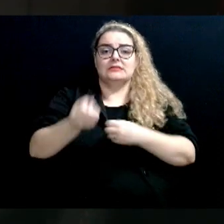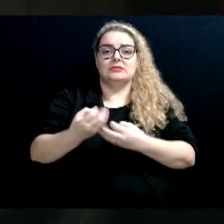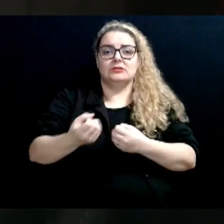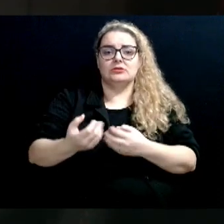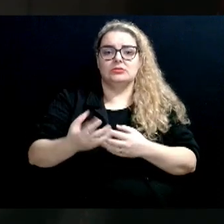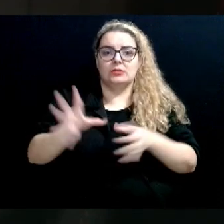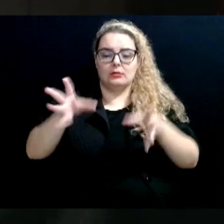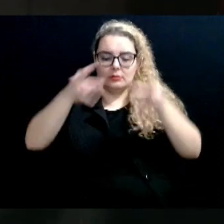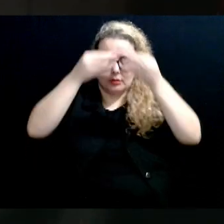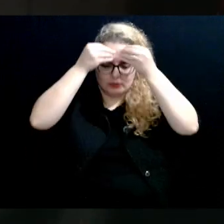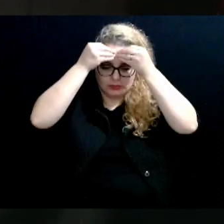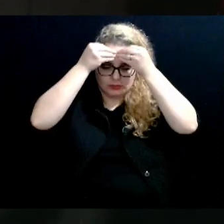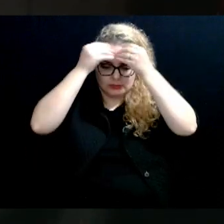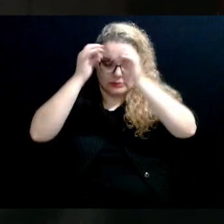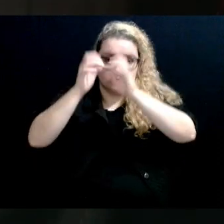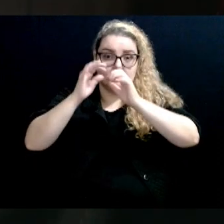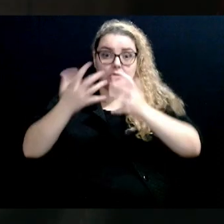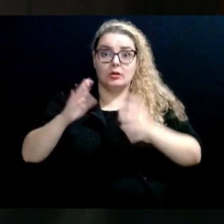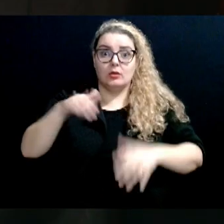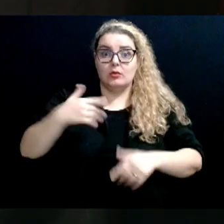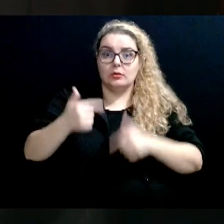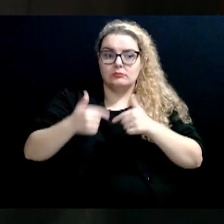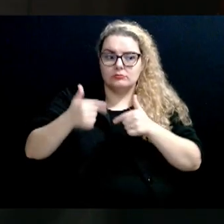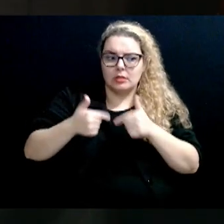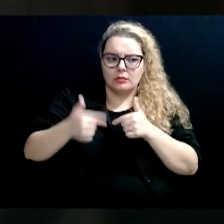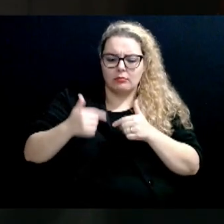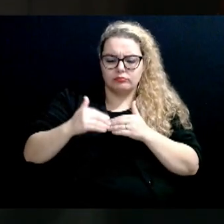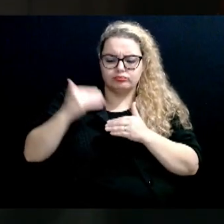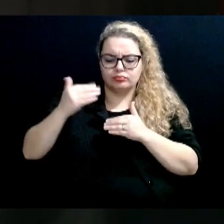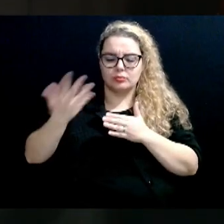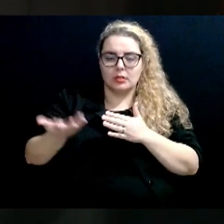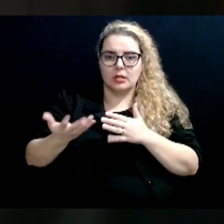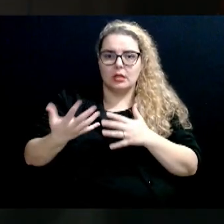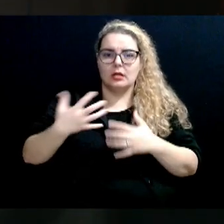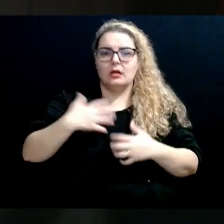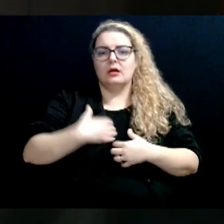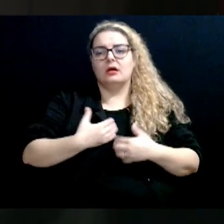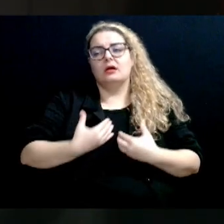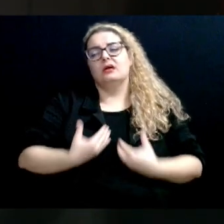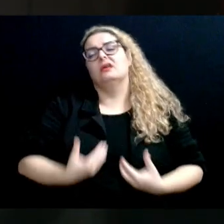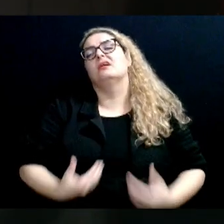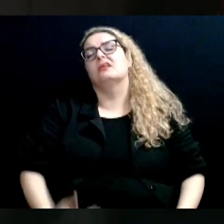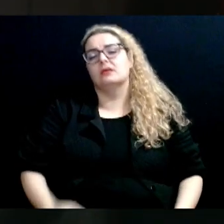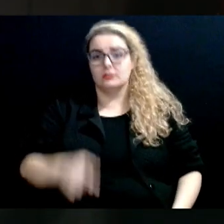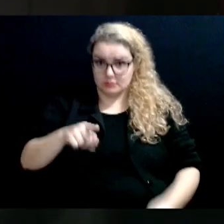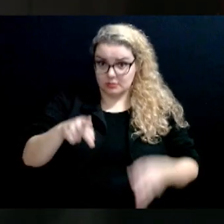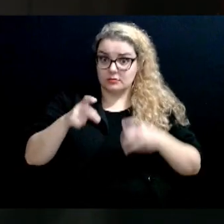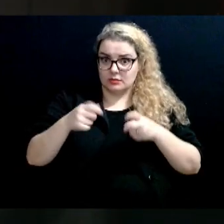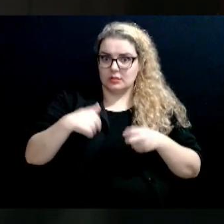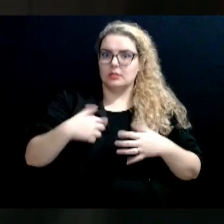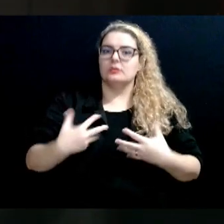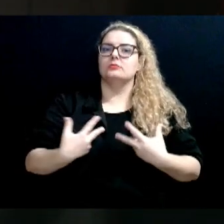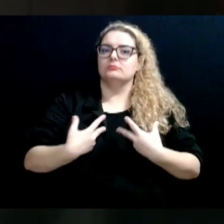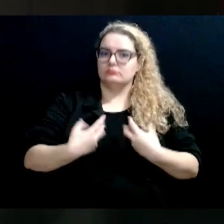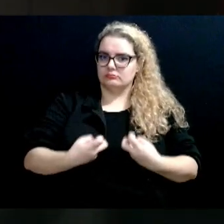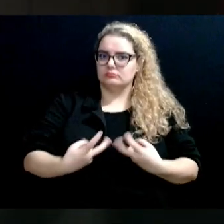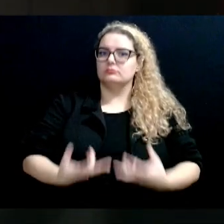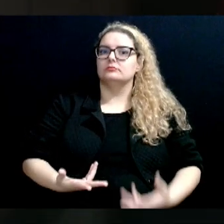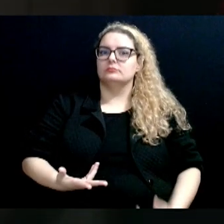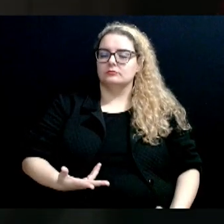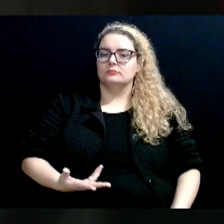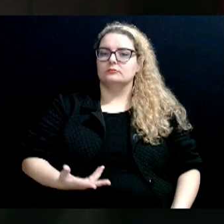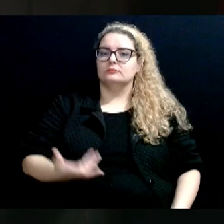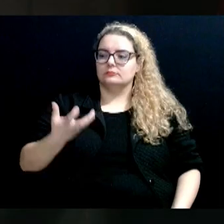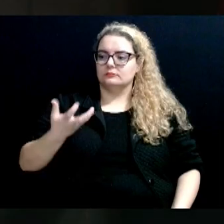nosso cérebro, quando a gente trabalha demais, a gente sente um cansaço físico. Você já percebeu? Eu já percebi isso. E eu quero que você explique para a